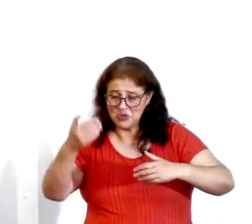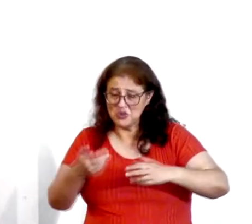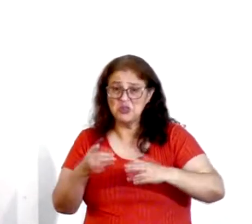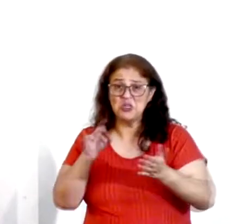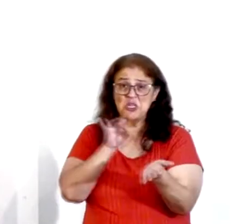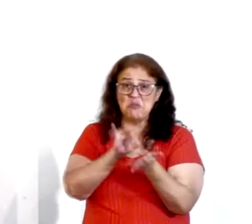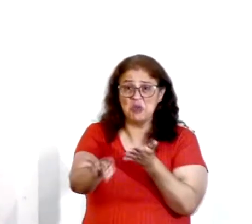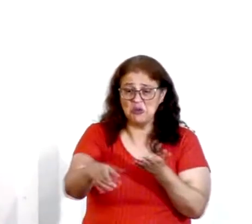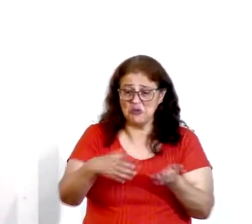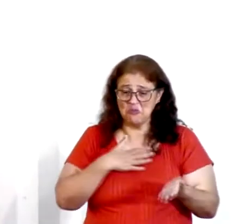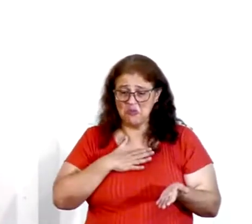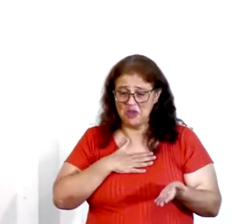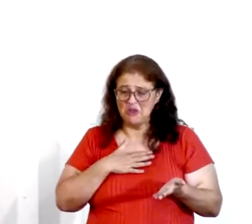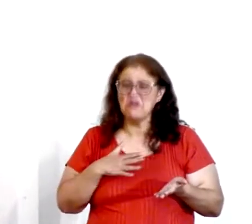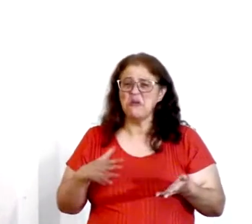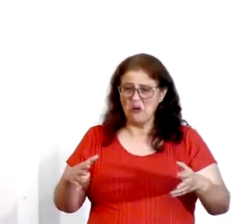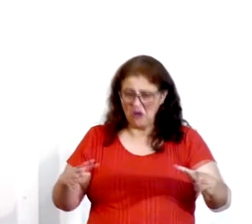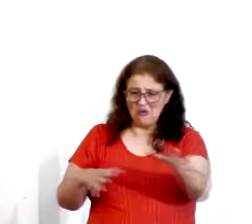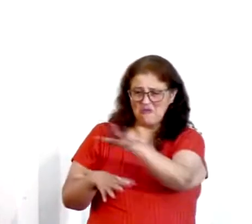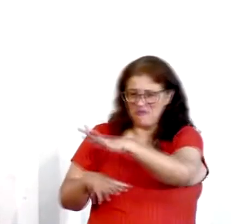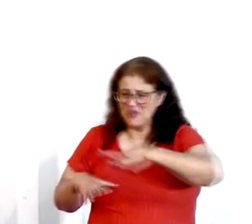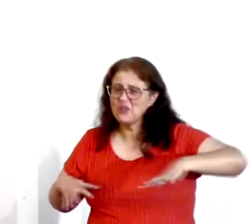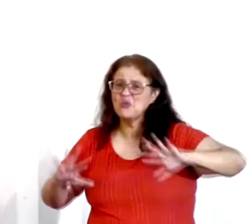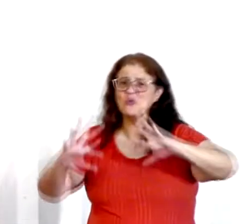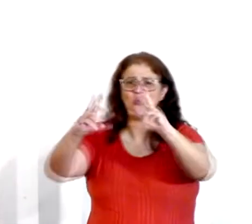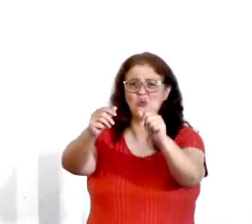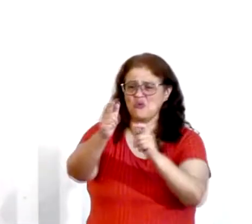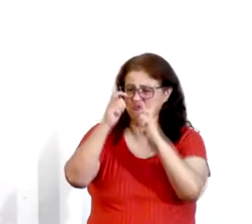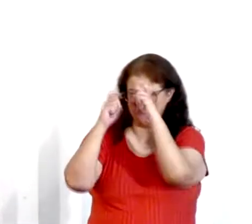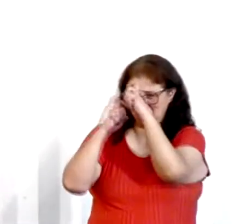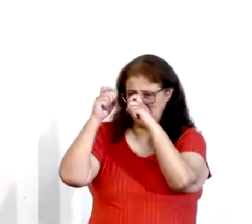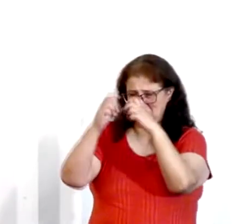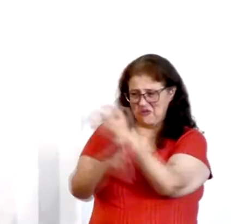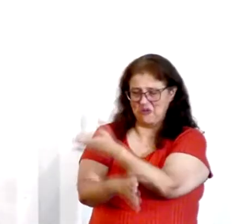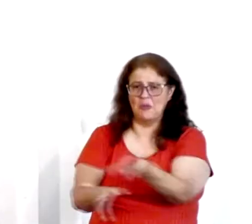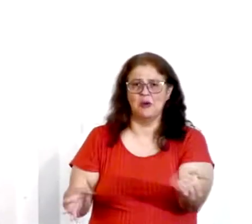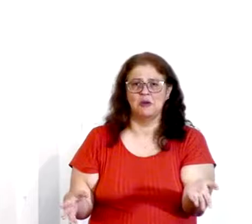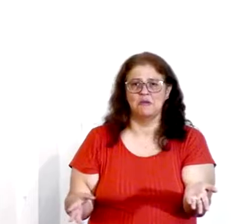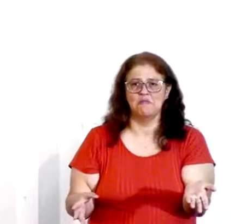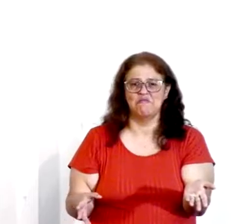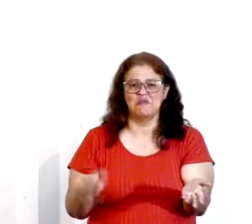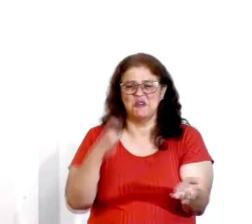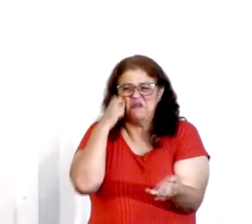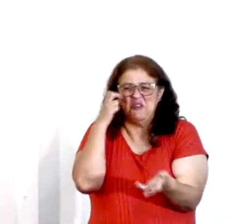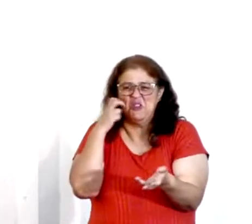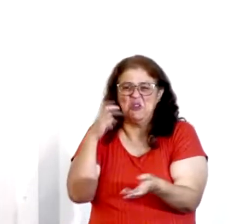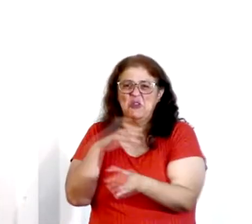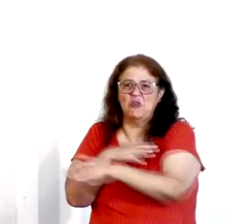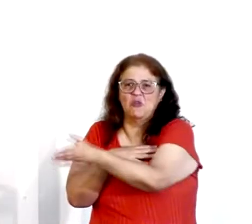meus inimigos, retirem-se de súbito, cobertos de vexame.